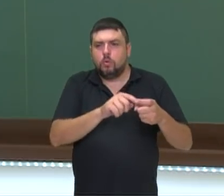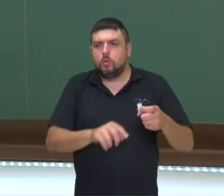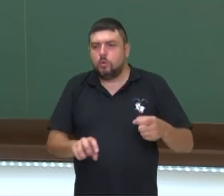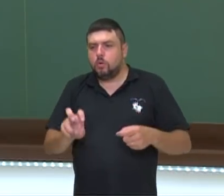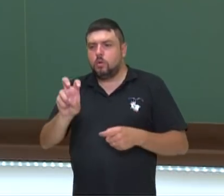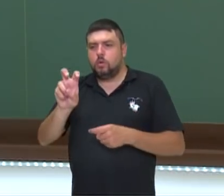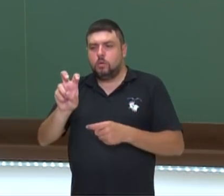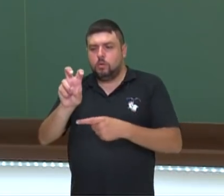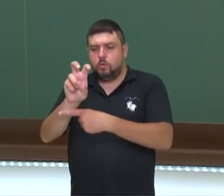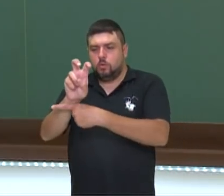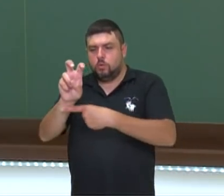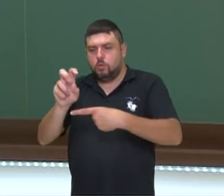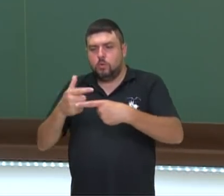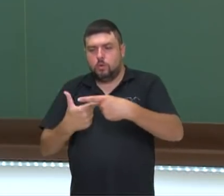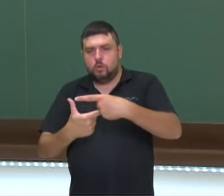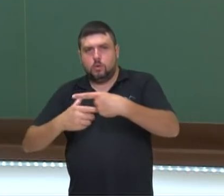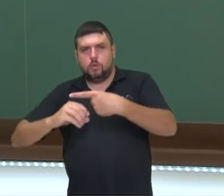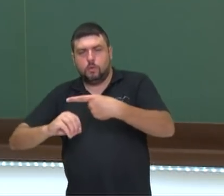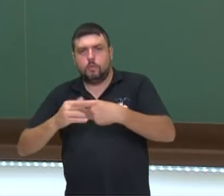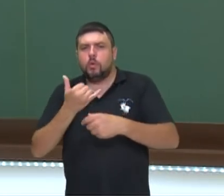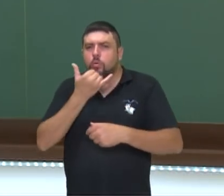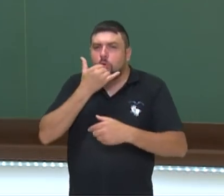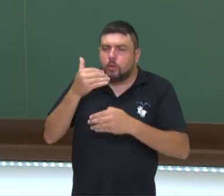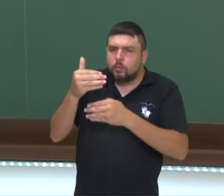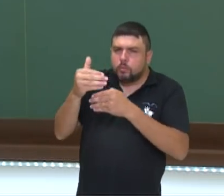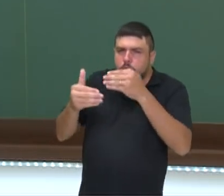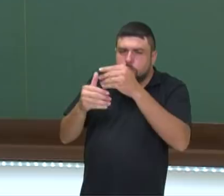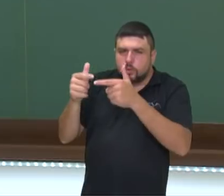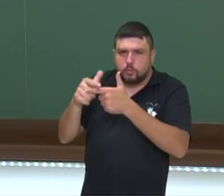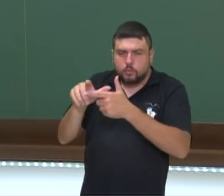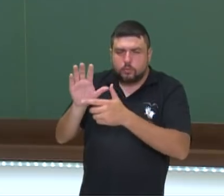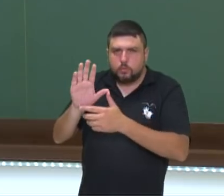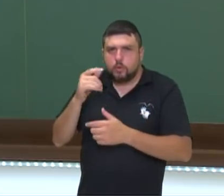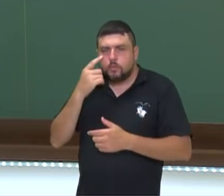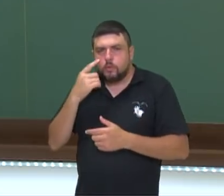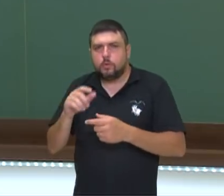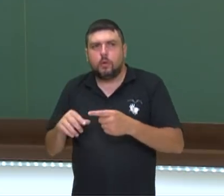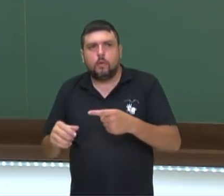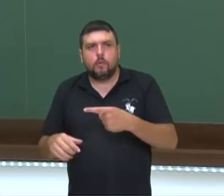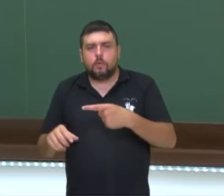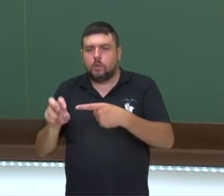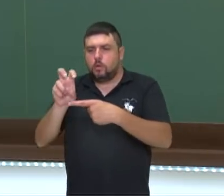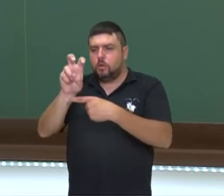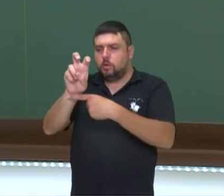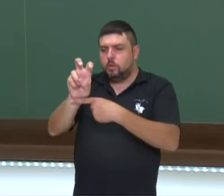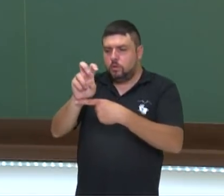20. Tranquilo? Meu slide deu um probleminha aqui, mas vai ficar 5 dividido por 20